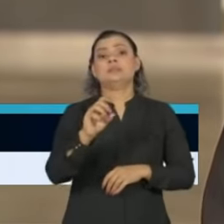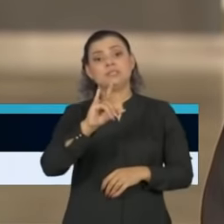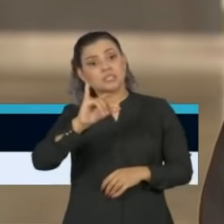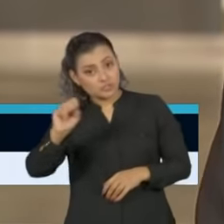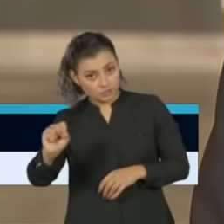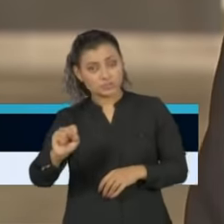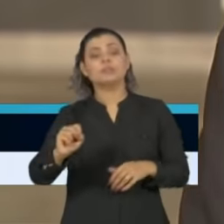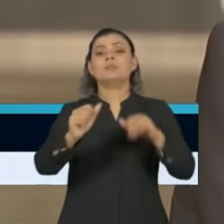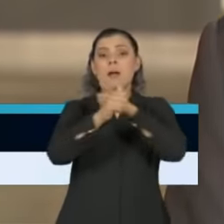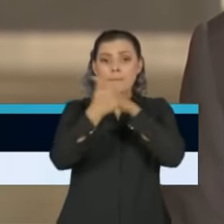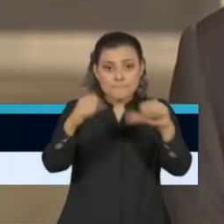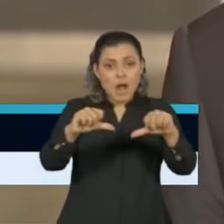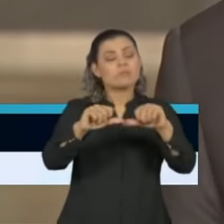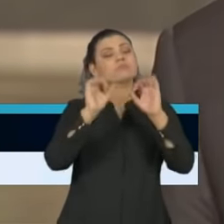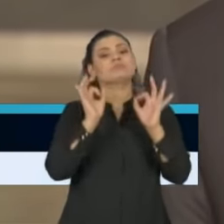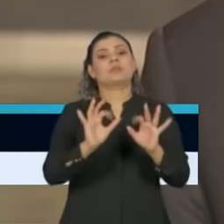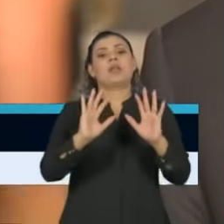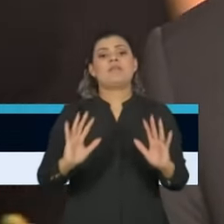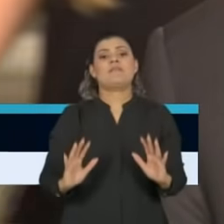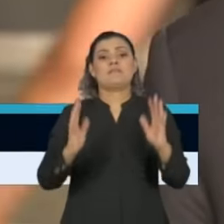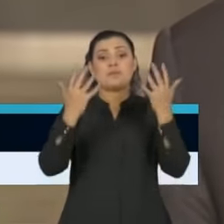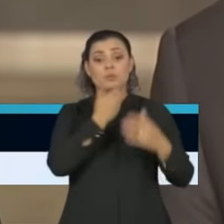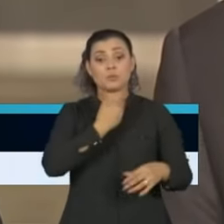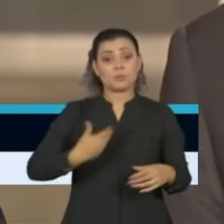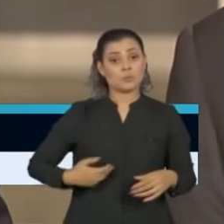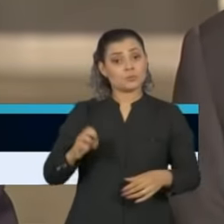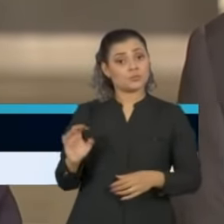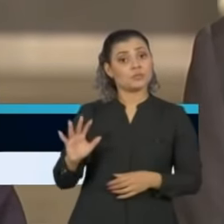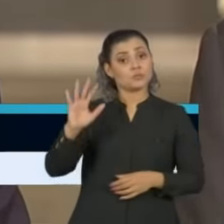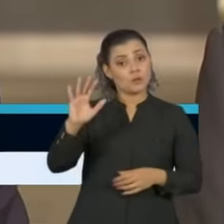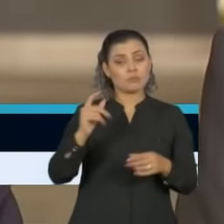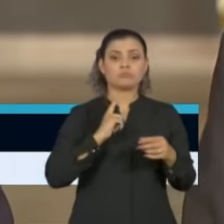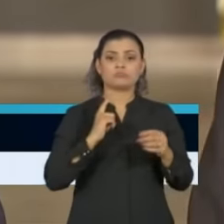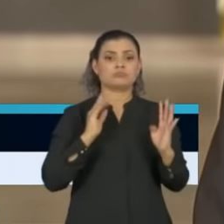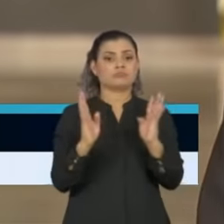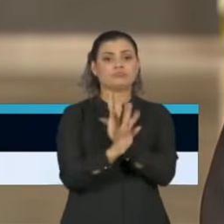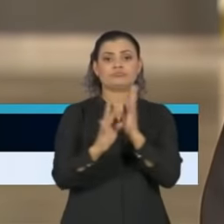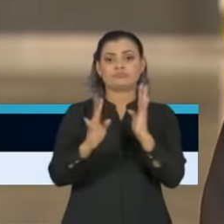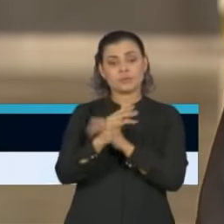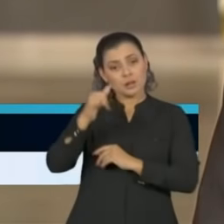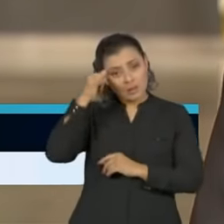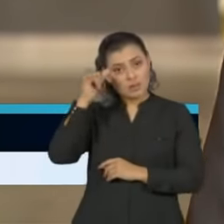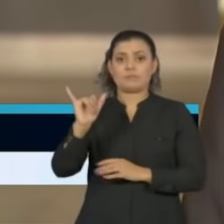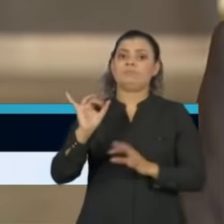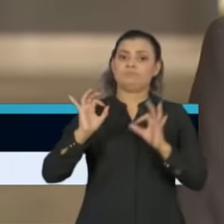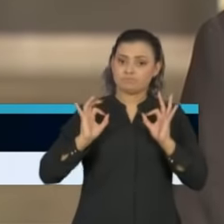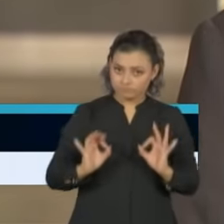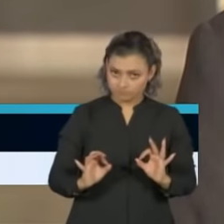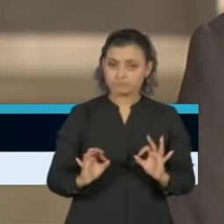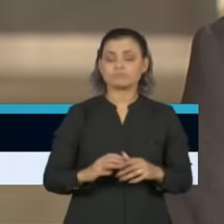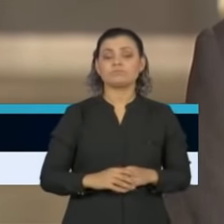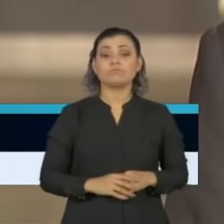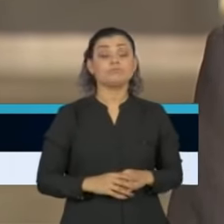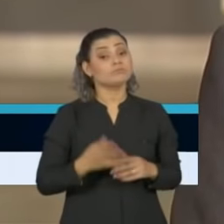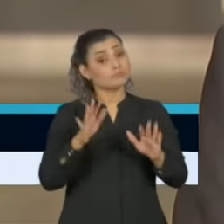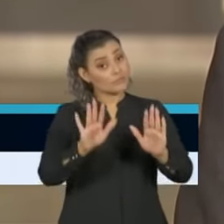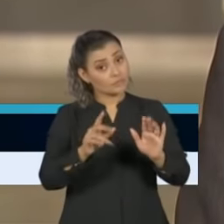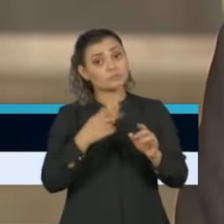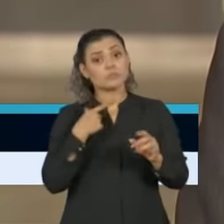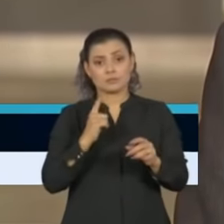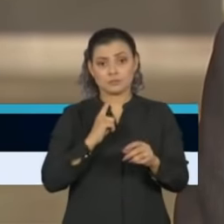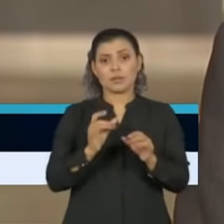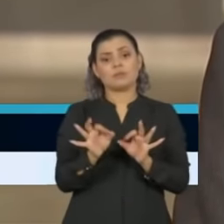dias de eventos públicos estaduais com aglomeração sensível de pessoas. Evidentemente que